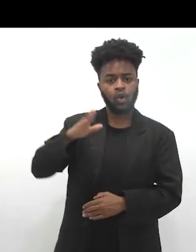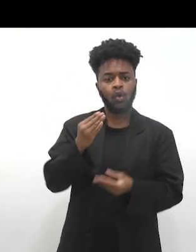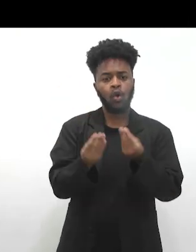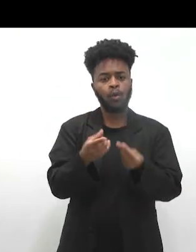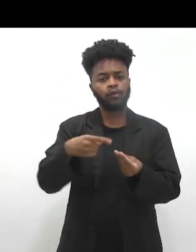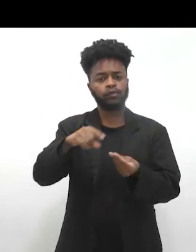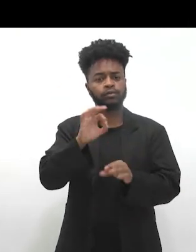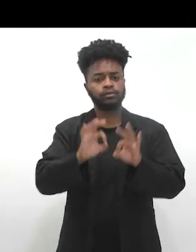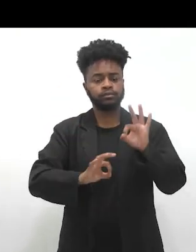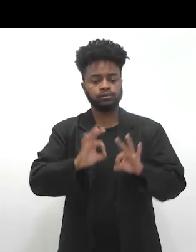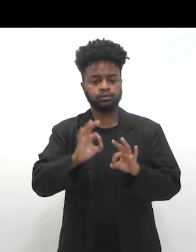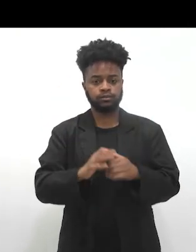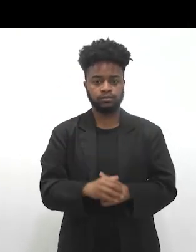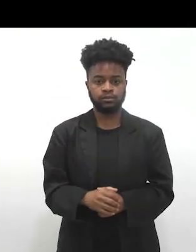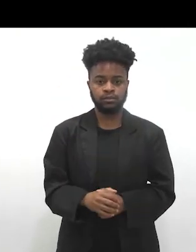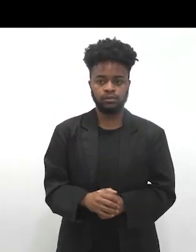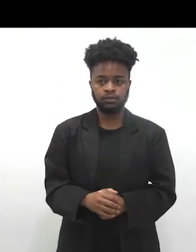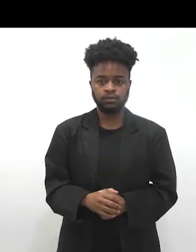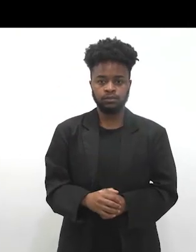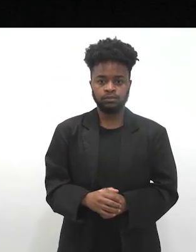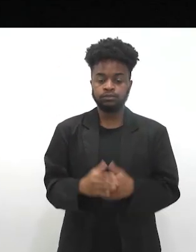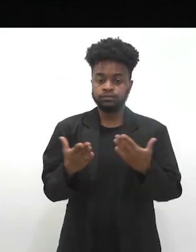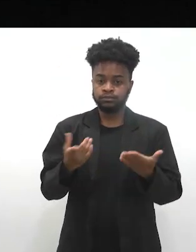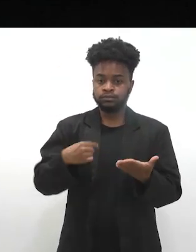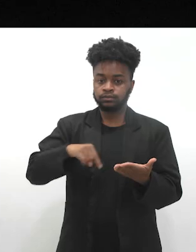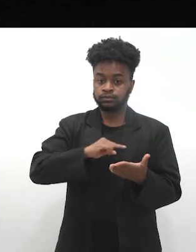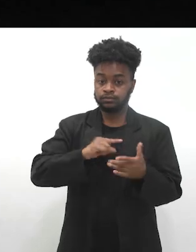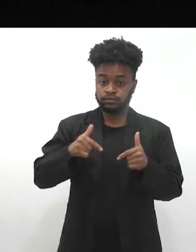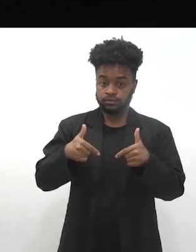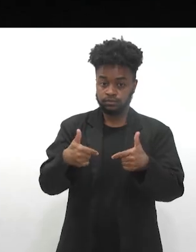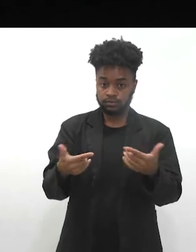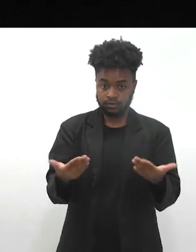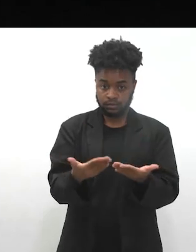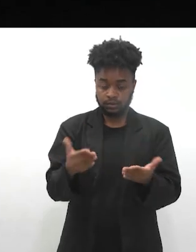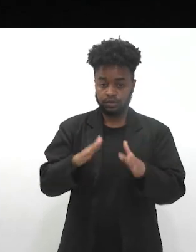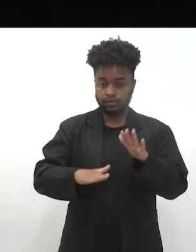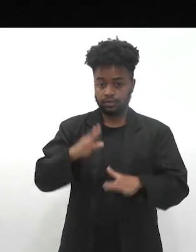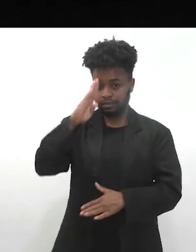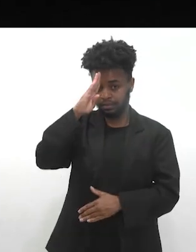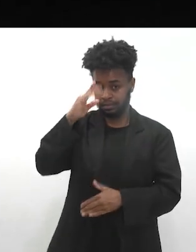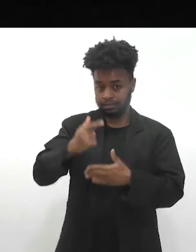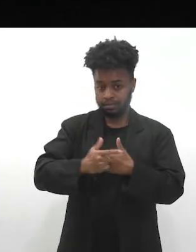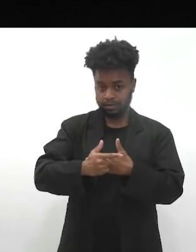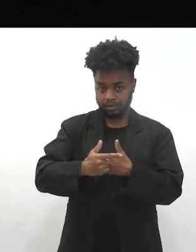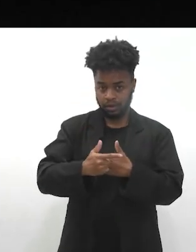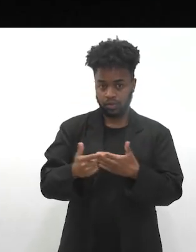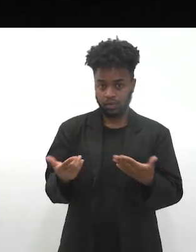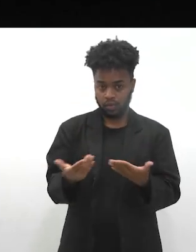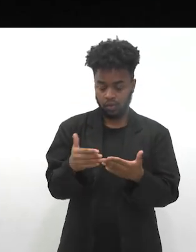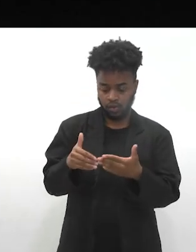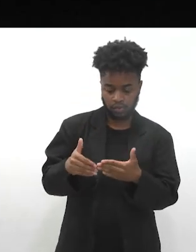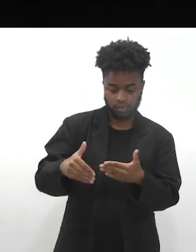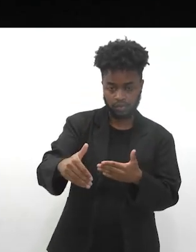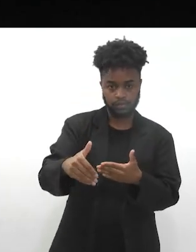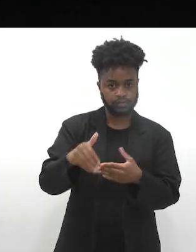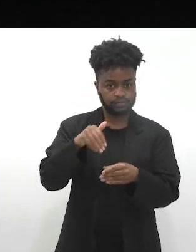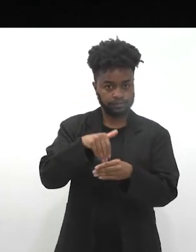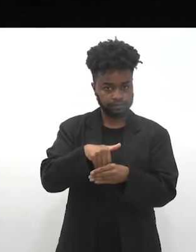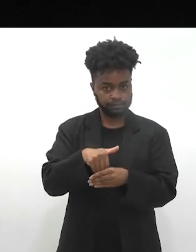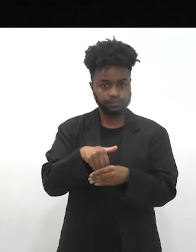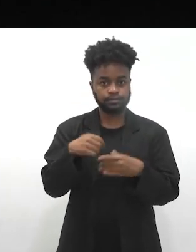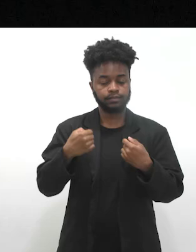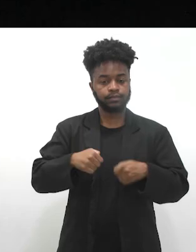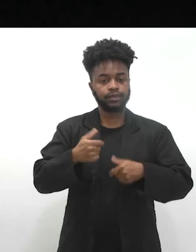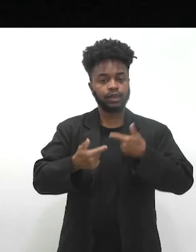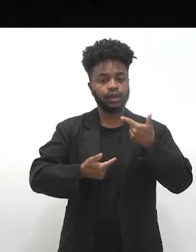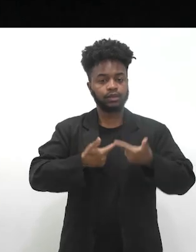enfim. Como é que vocês estão se planejando nesse sentido? O que a gente tem feito agora, que eu acho que vai ser o nosso principal papel nessa eleição,